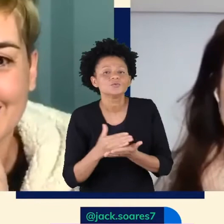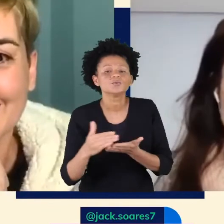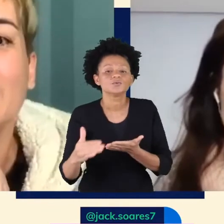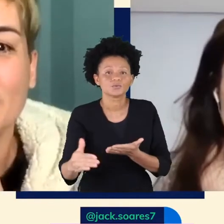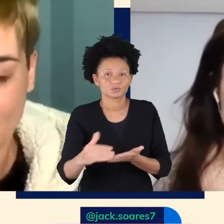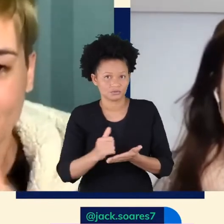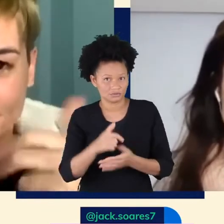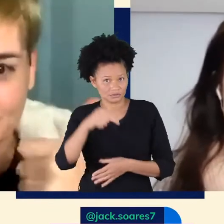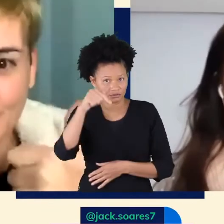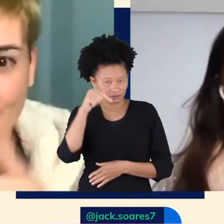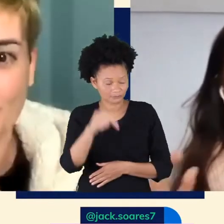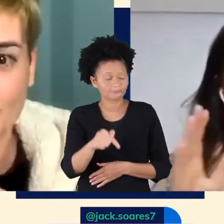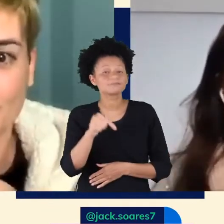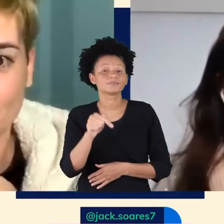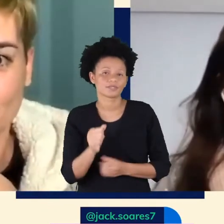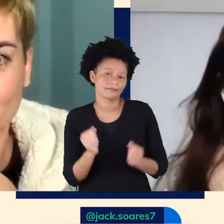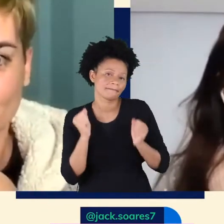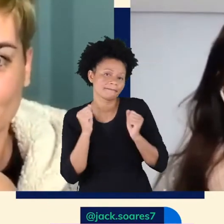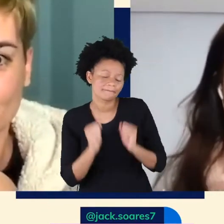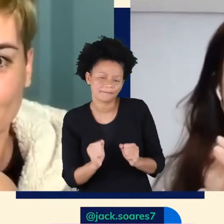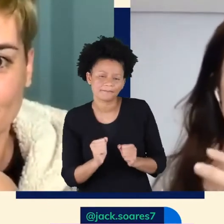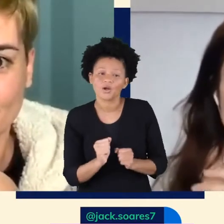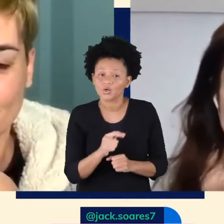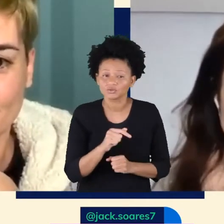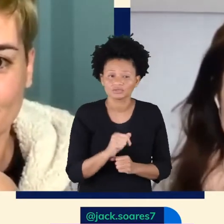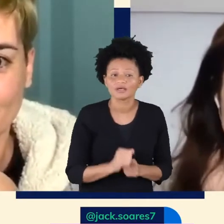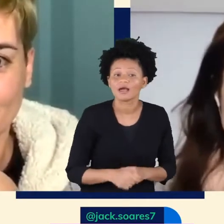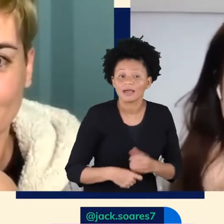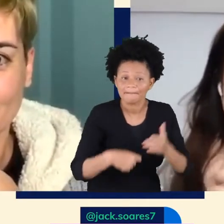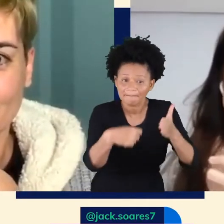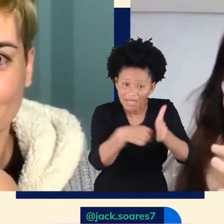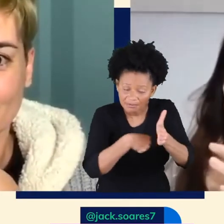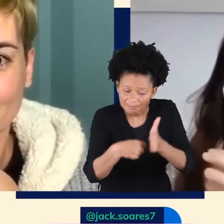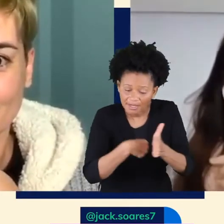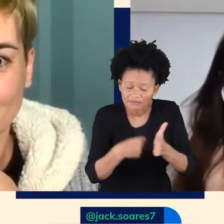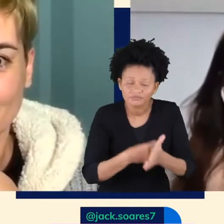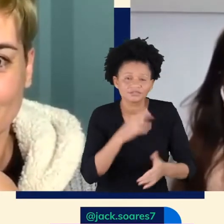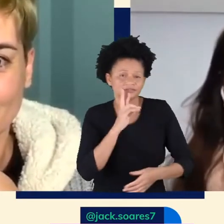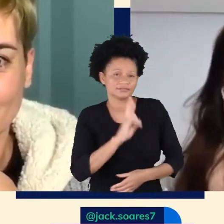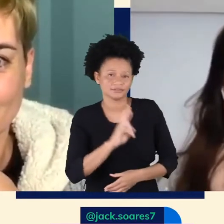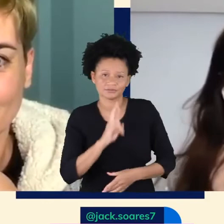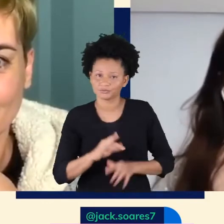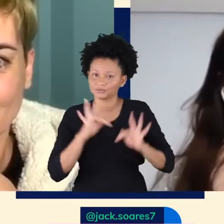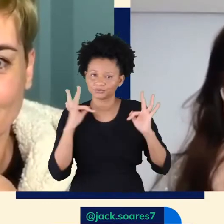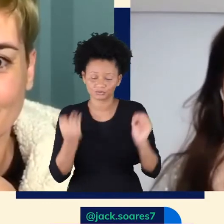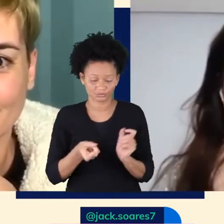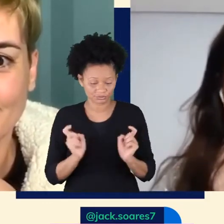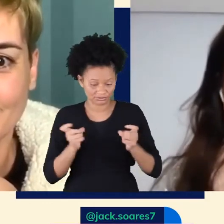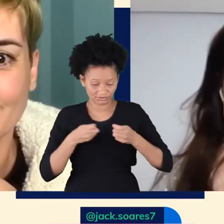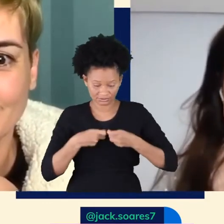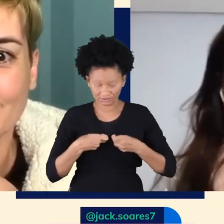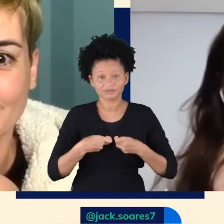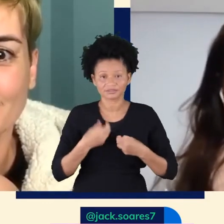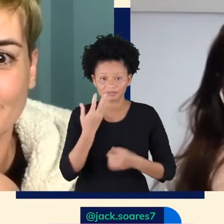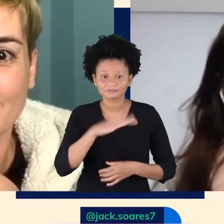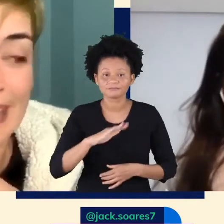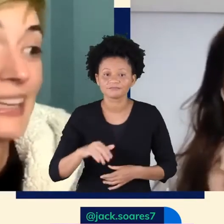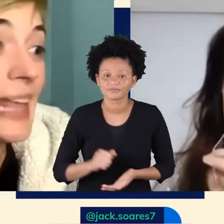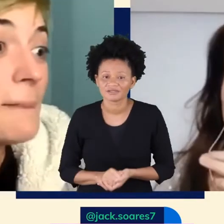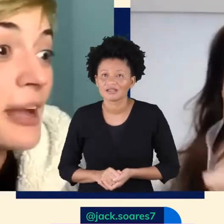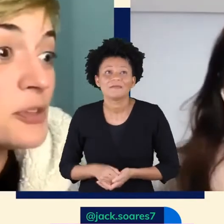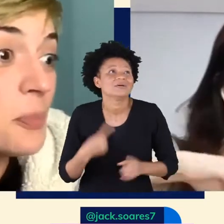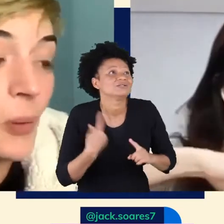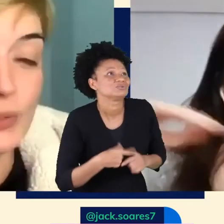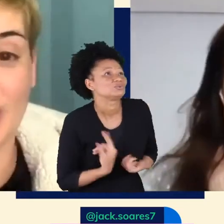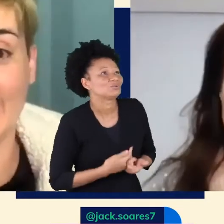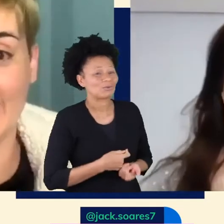próxima live. A gente começa a partir dos 7, e aí a gente pode responder todas essas perguntas de sexualidade infantil.